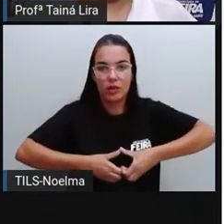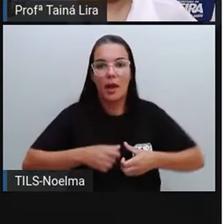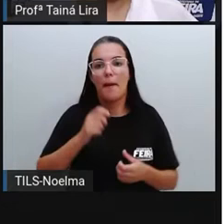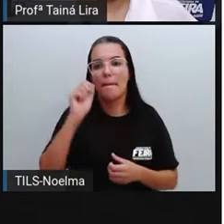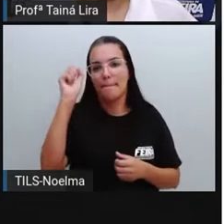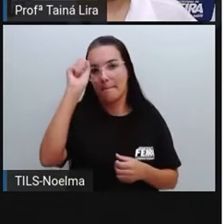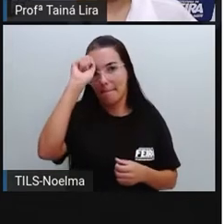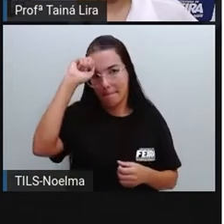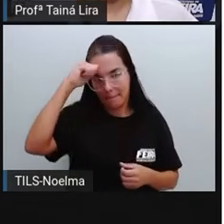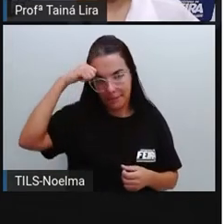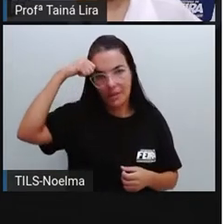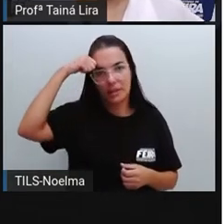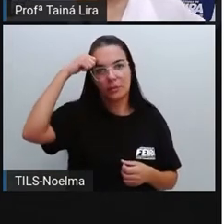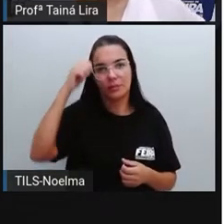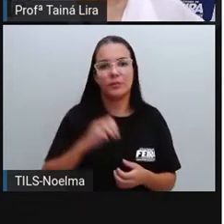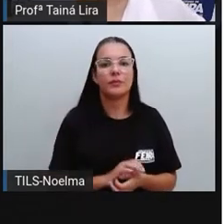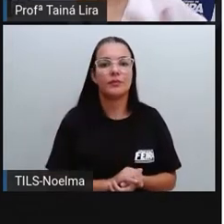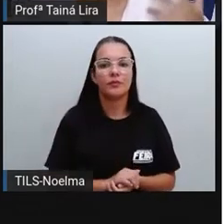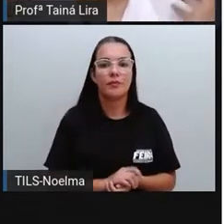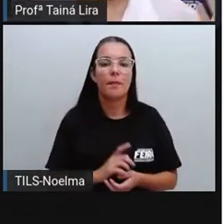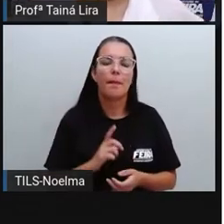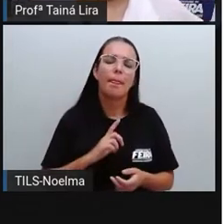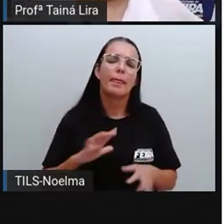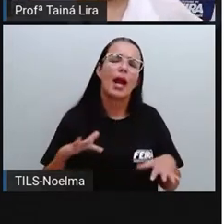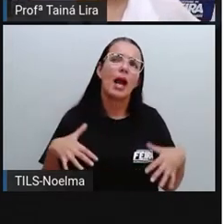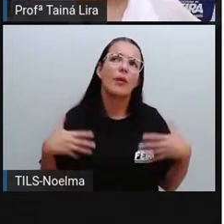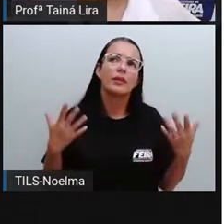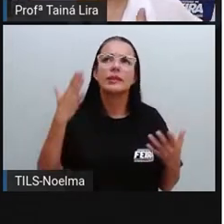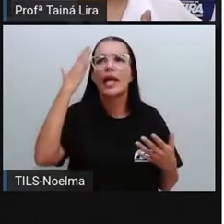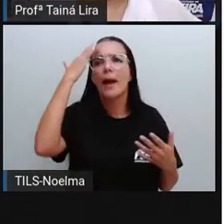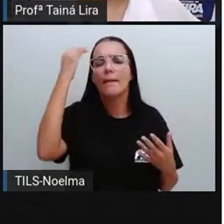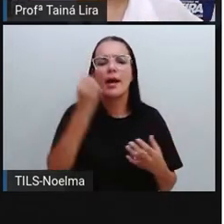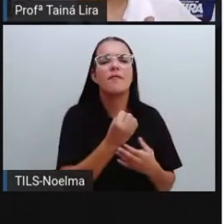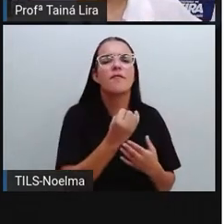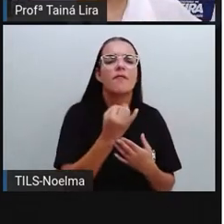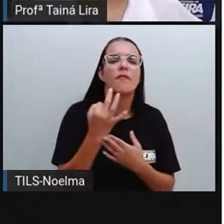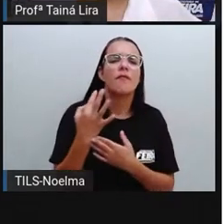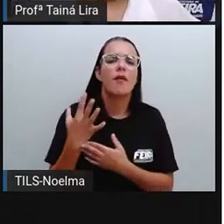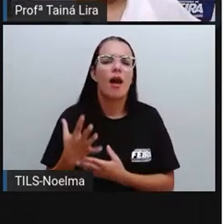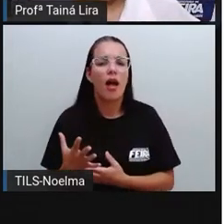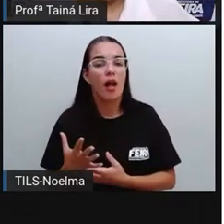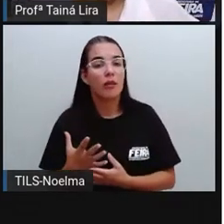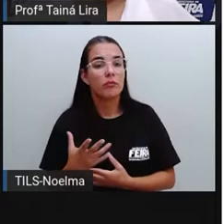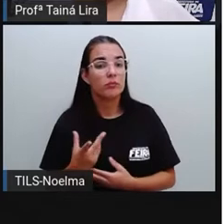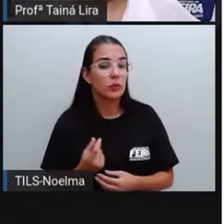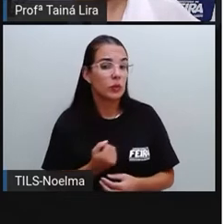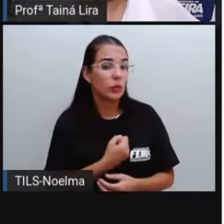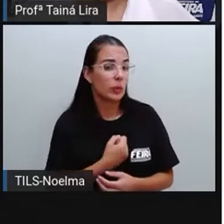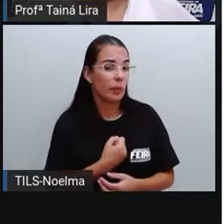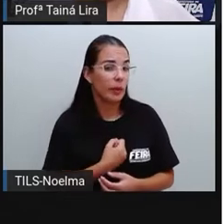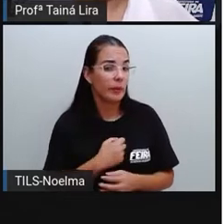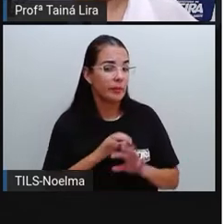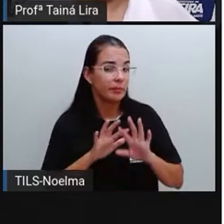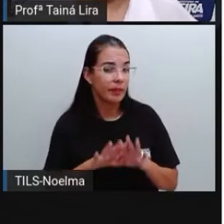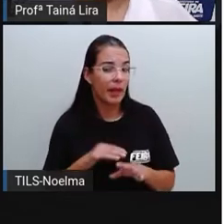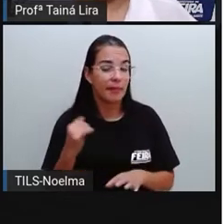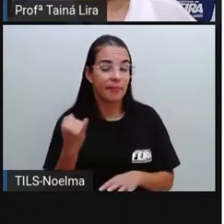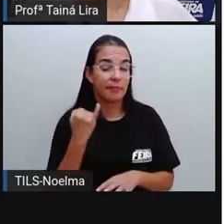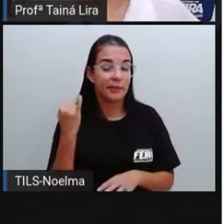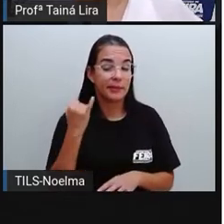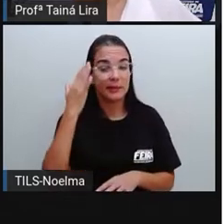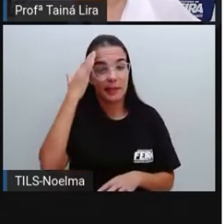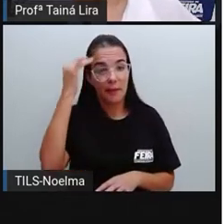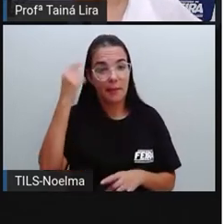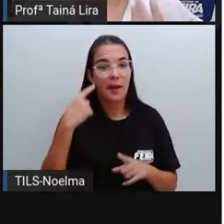bom? E sobre os valores, né, Pro, nas cartas aqui, a gente precisa saber que é importante. Por quê,